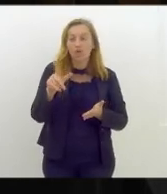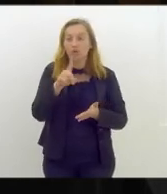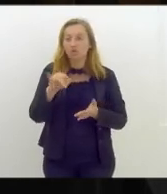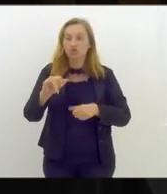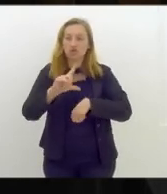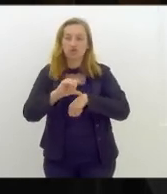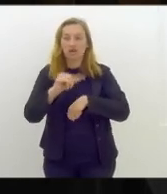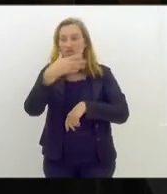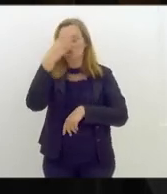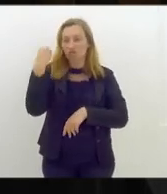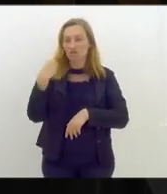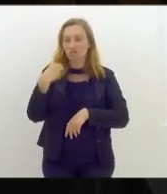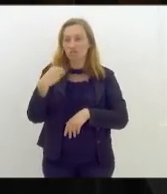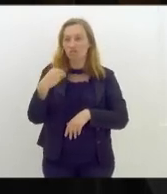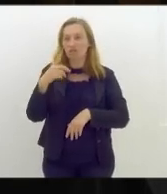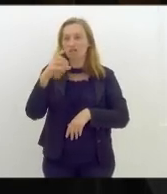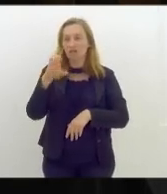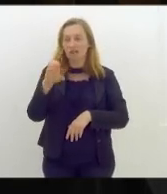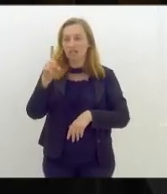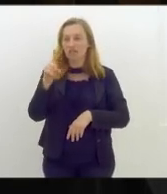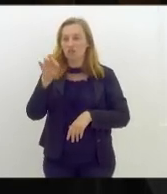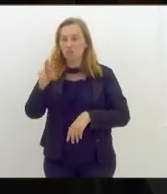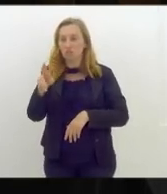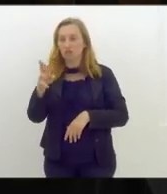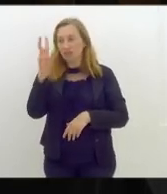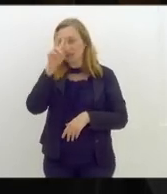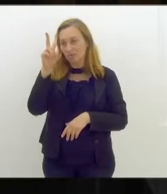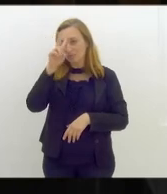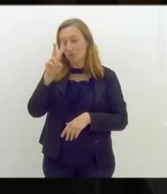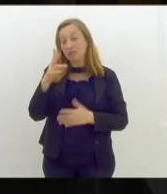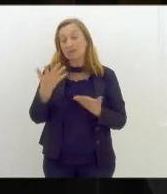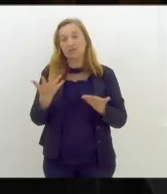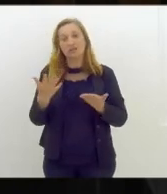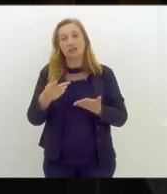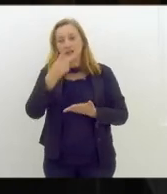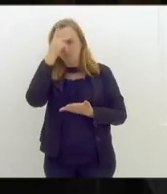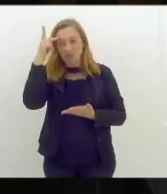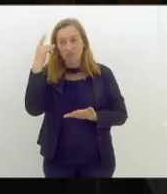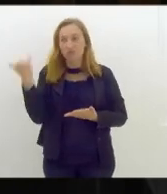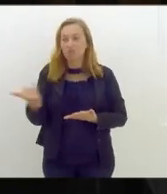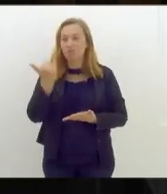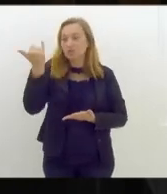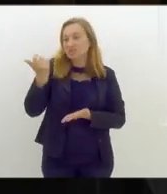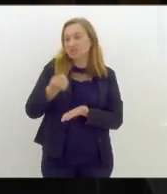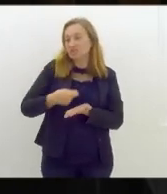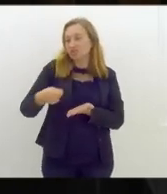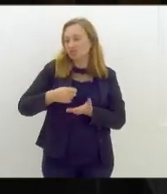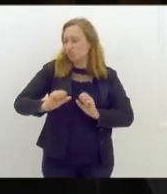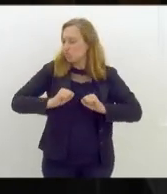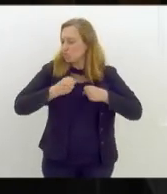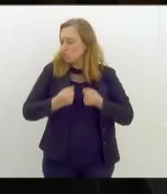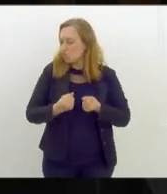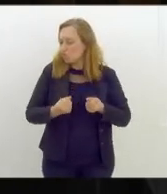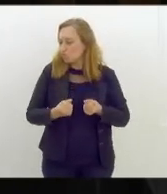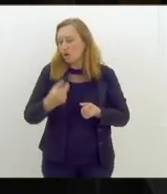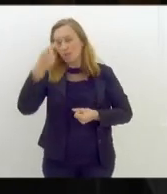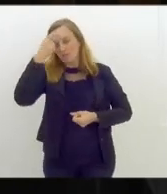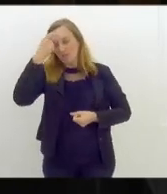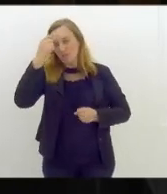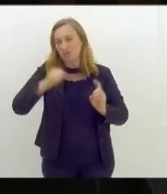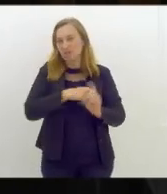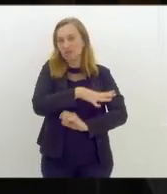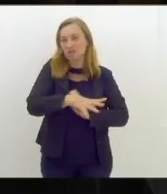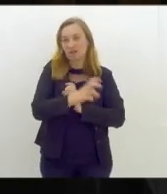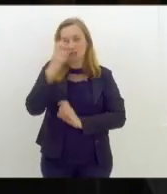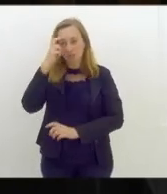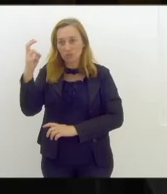tinha esquecido, o editor que lembrou para ela, e é uma figura importante, escritora dedicada ao resgate da memória social e